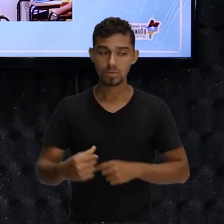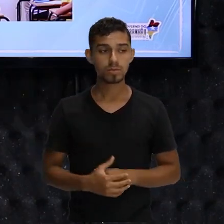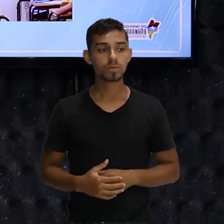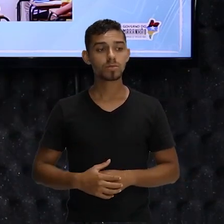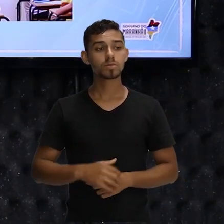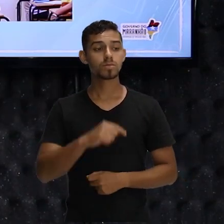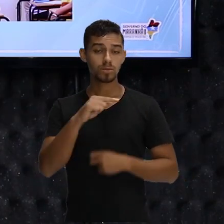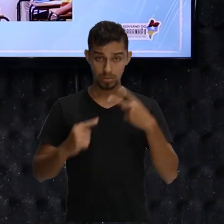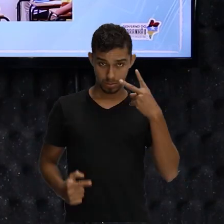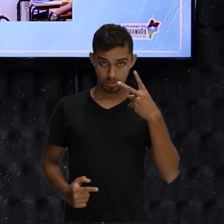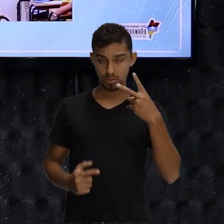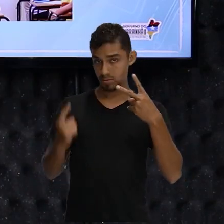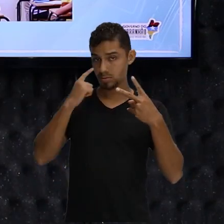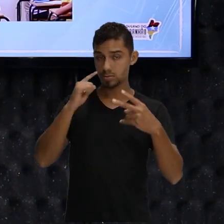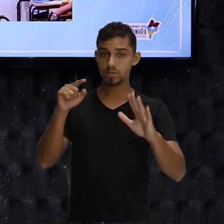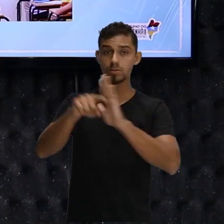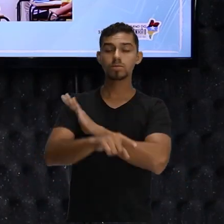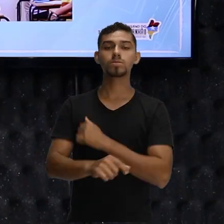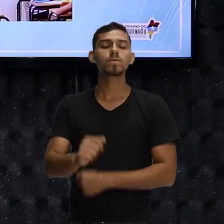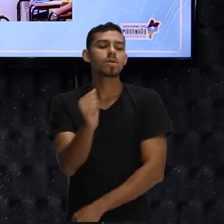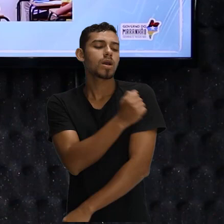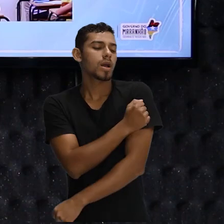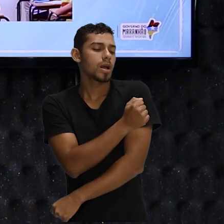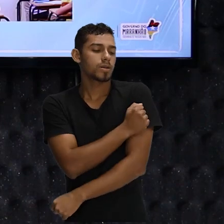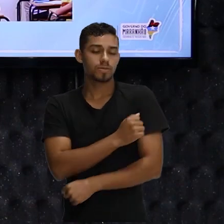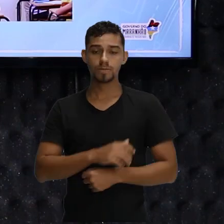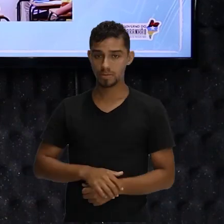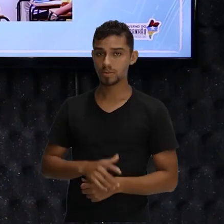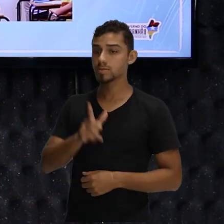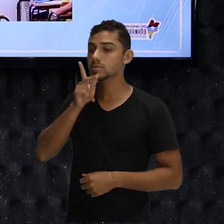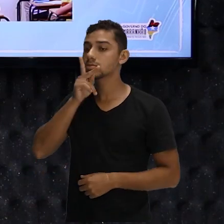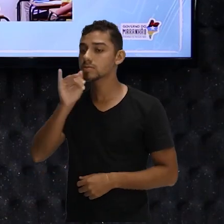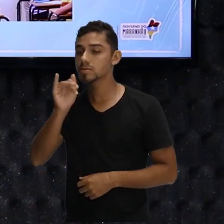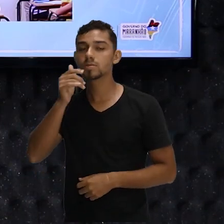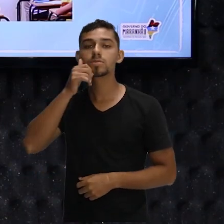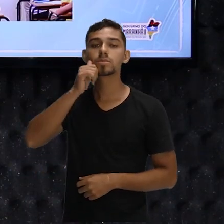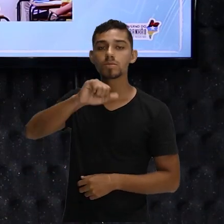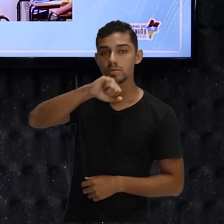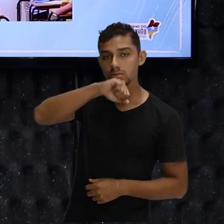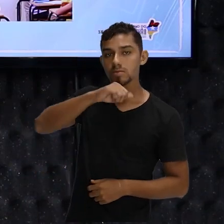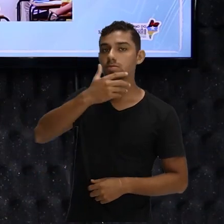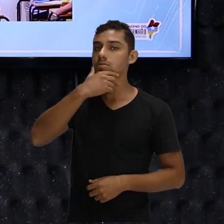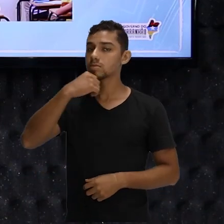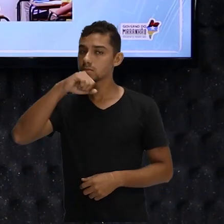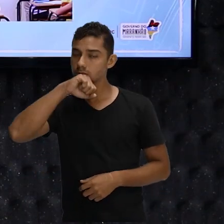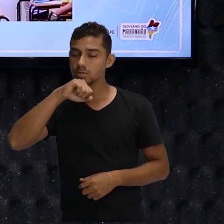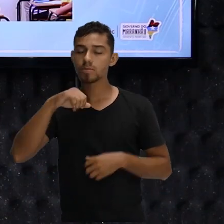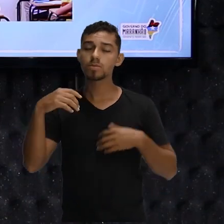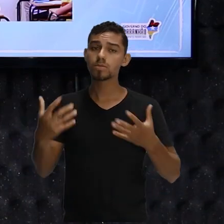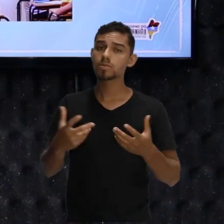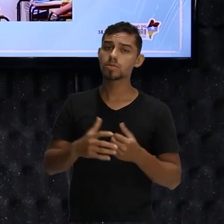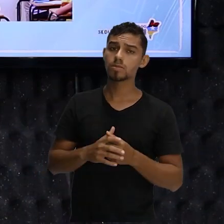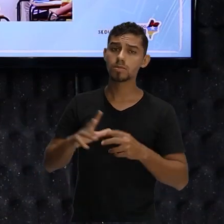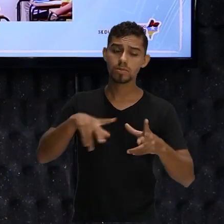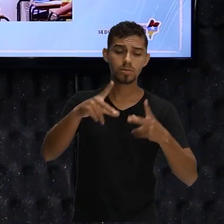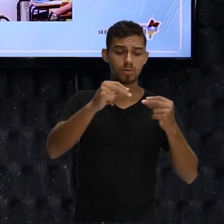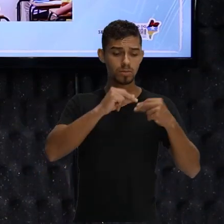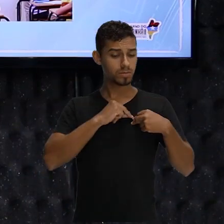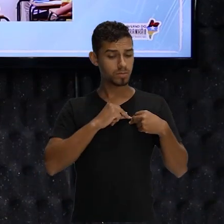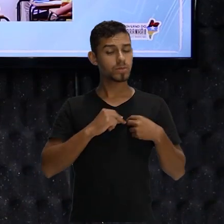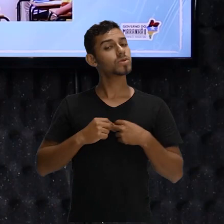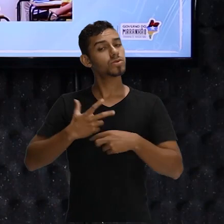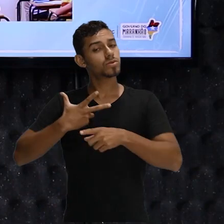pergunta. As duas que eu fiz, estudante e pai ou mãe, é status adquirido ou